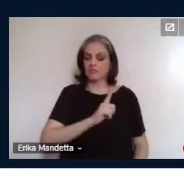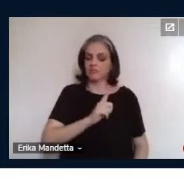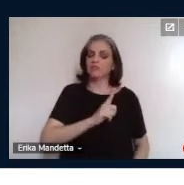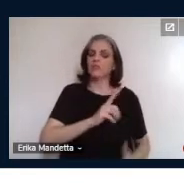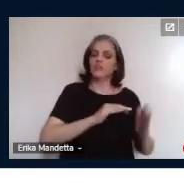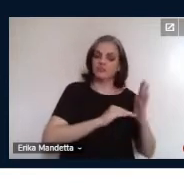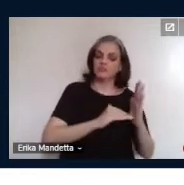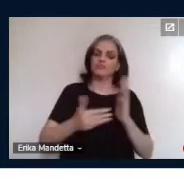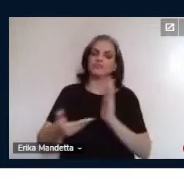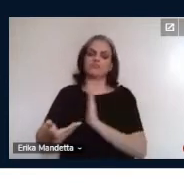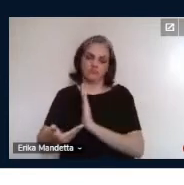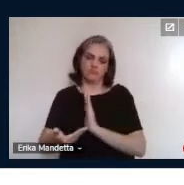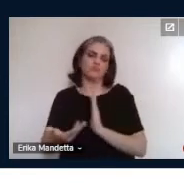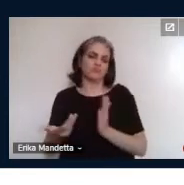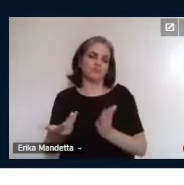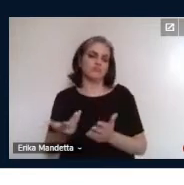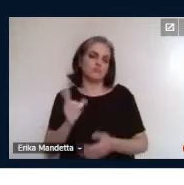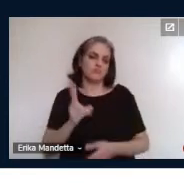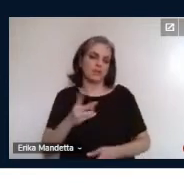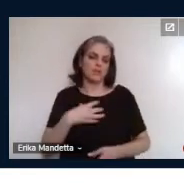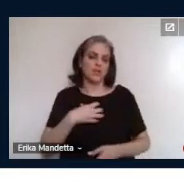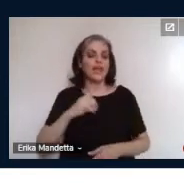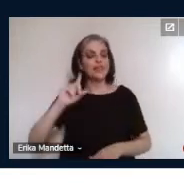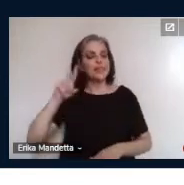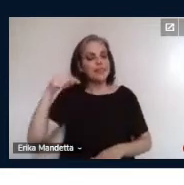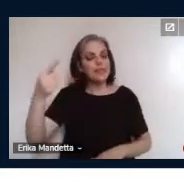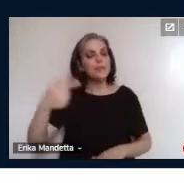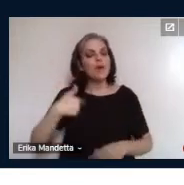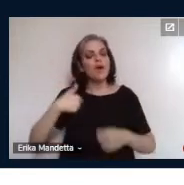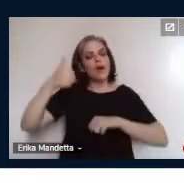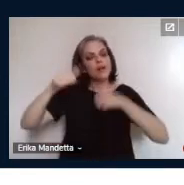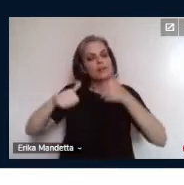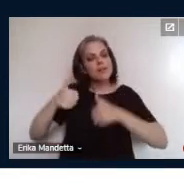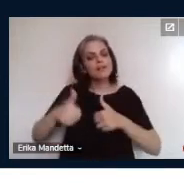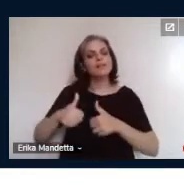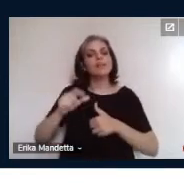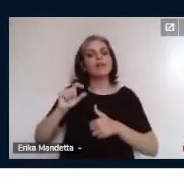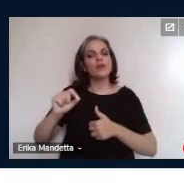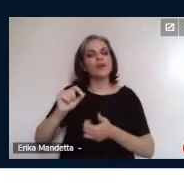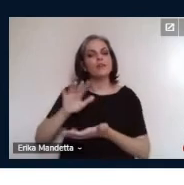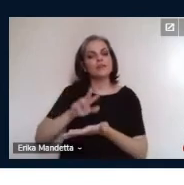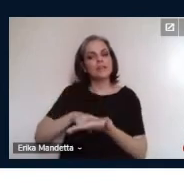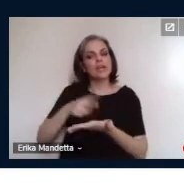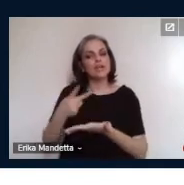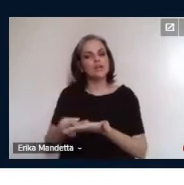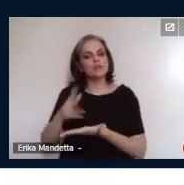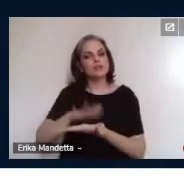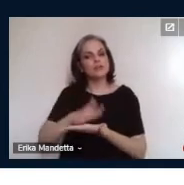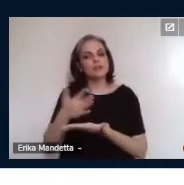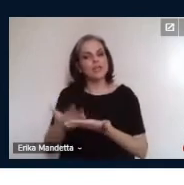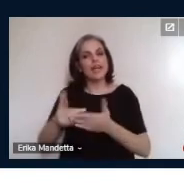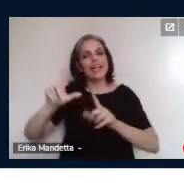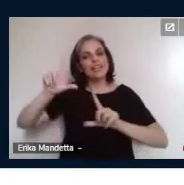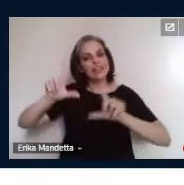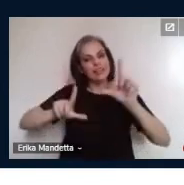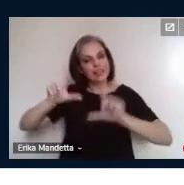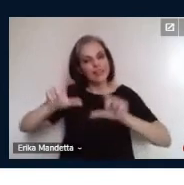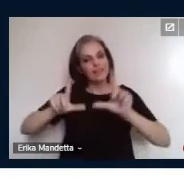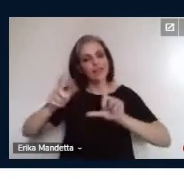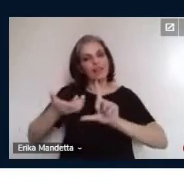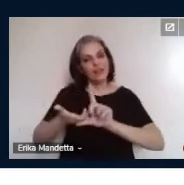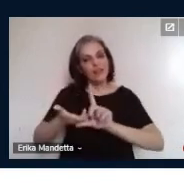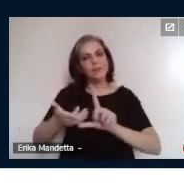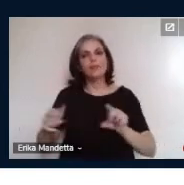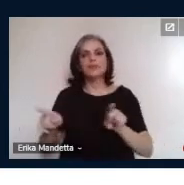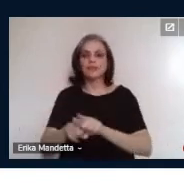Senado e depois eu analisei os contratos de tradução e interpretação para a TV Câmara e para a TV